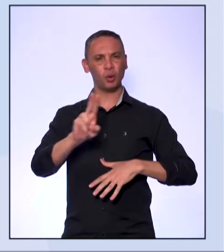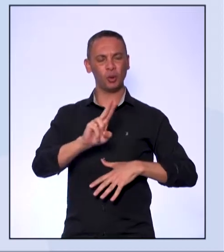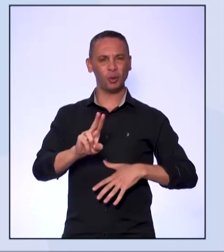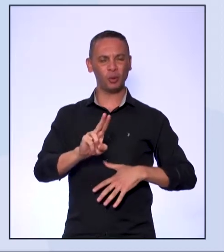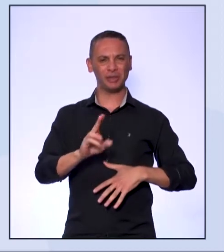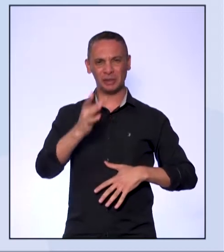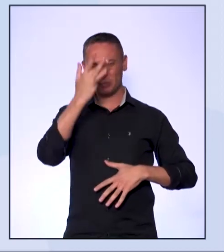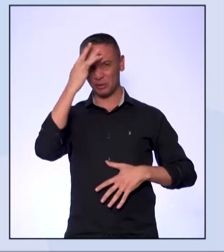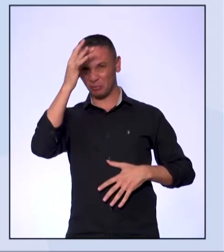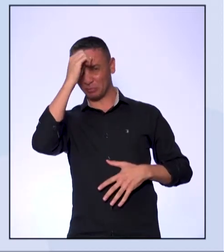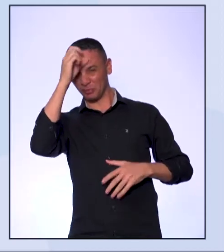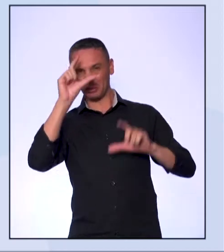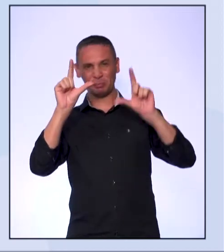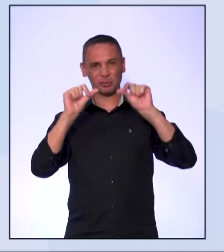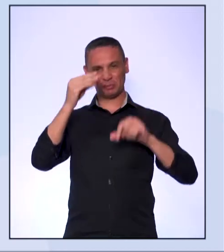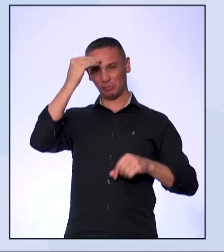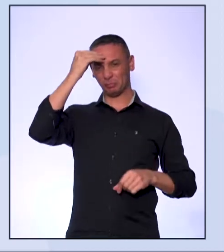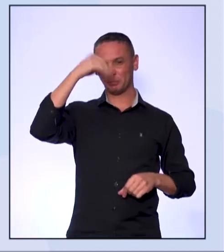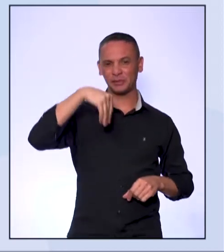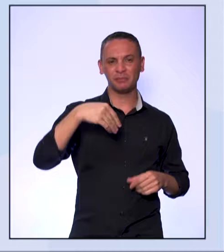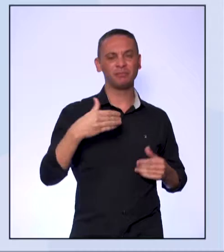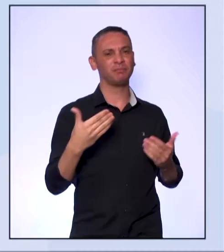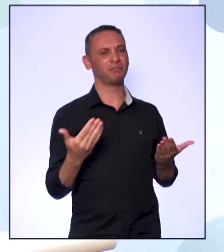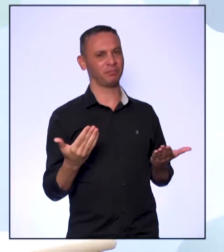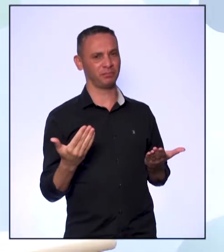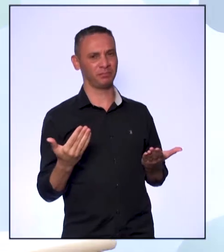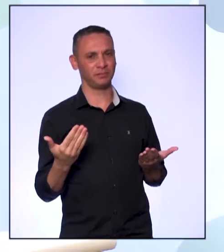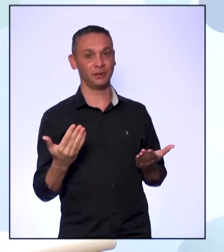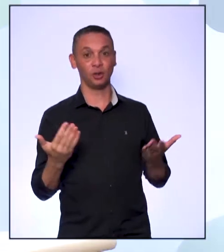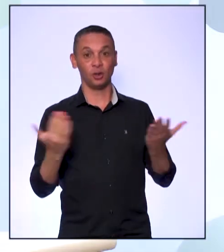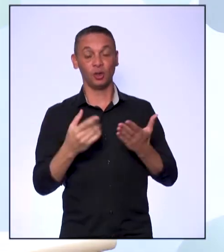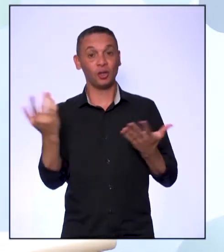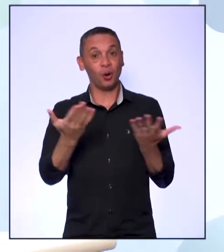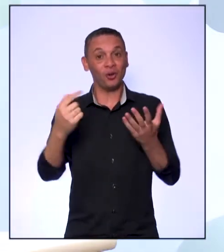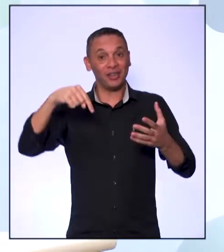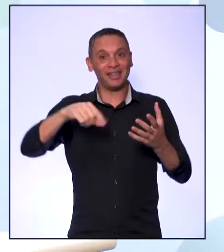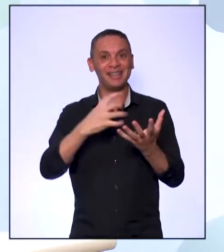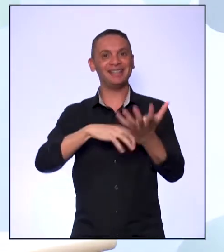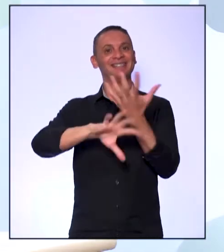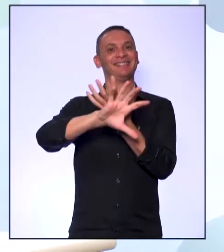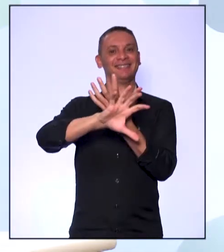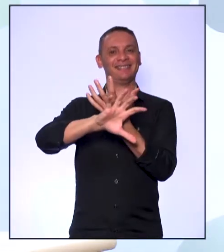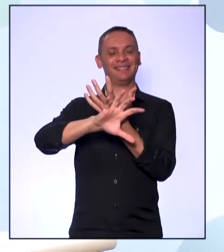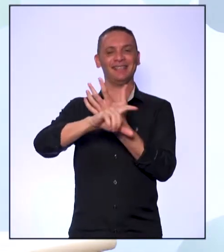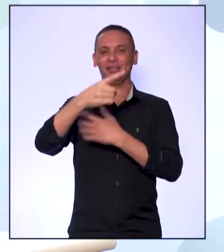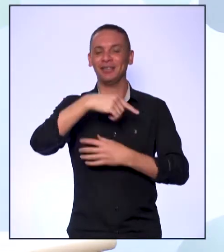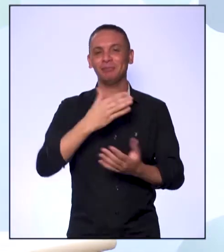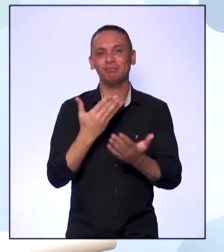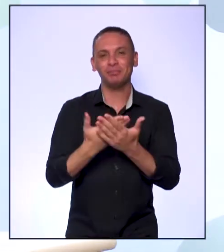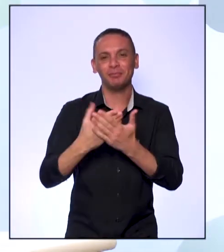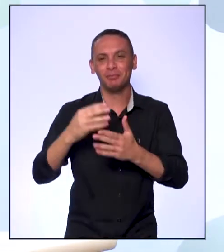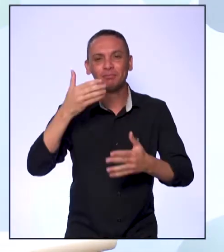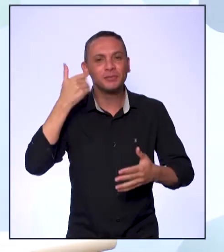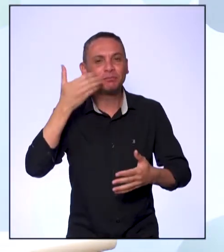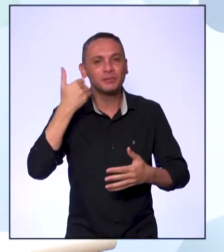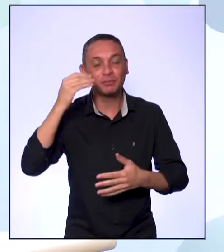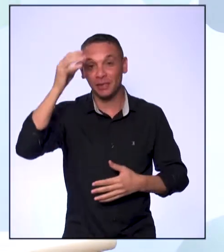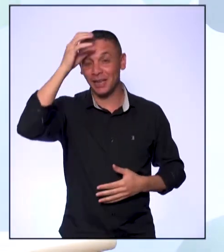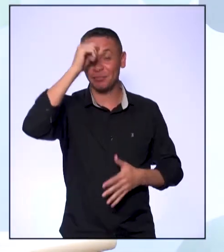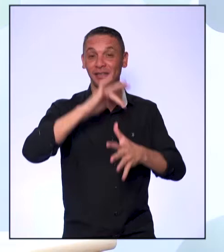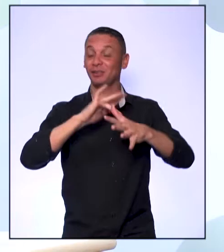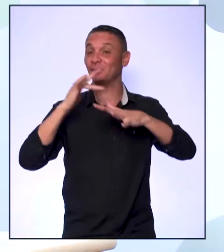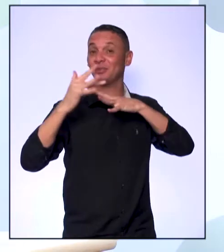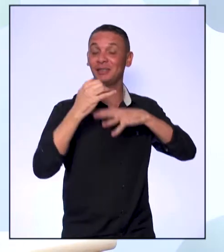na aprendizagem? E se a gente for pensar, a gente está aprendendo através do centro de mídia, a gente vê que não, né? A utilização das redes sociais, principalmente